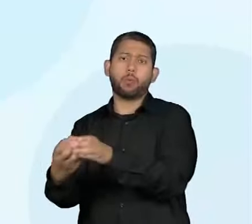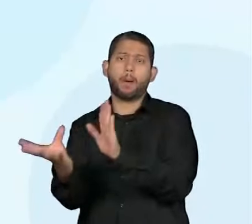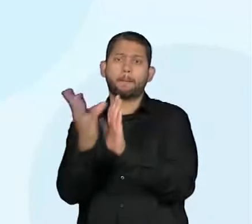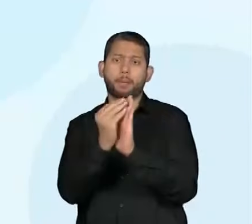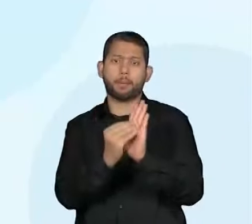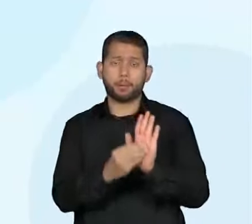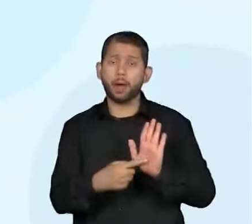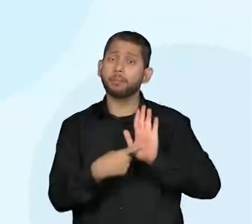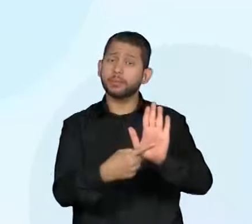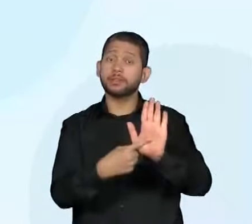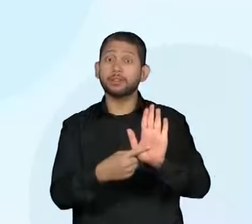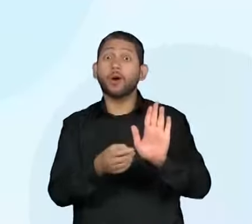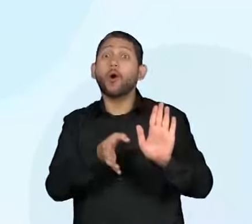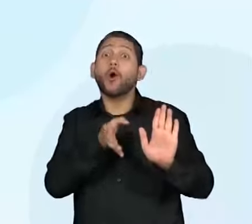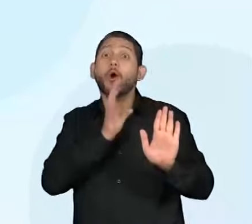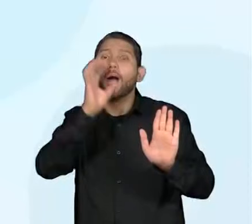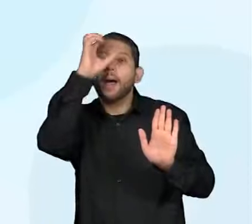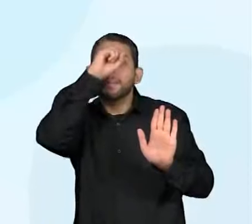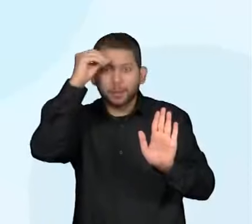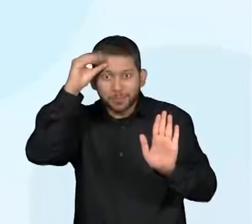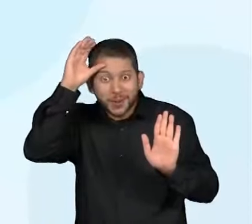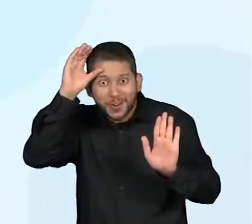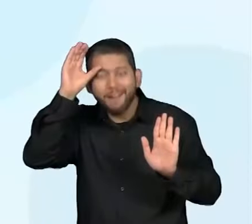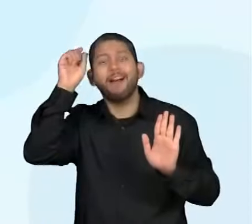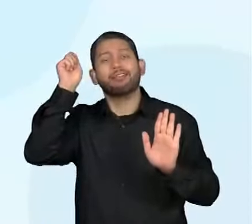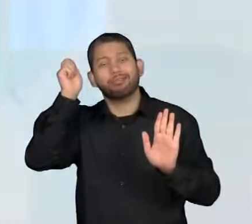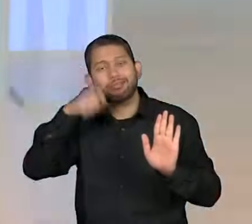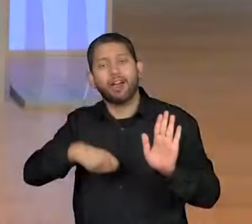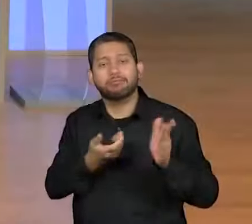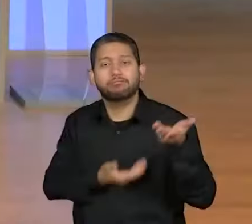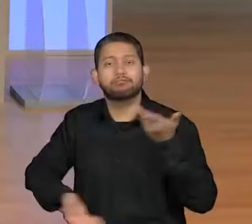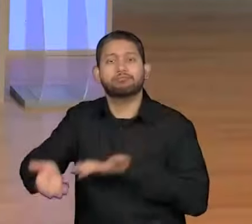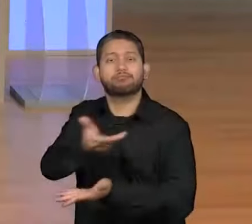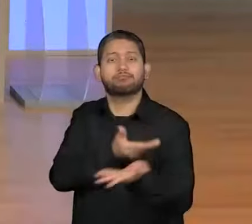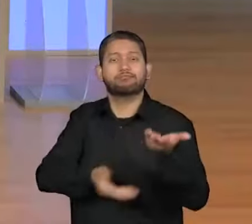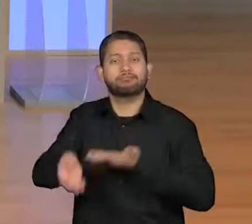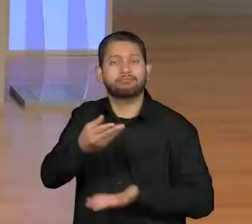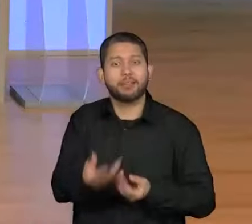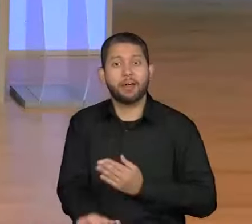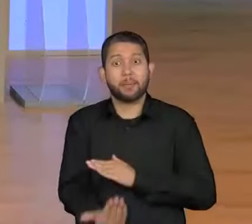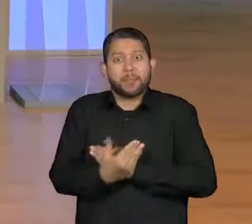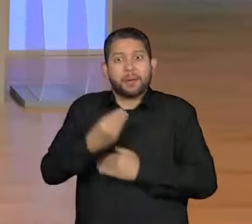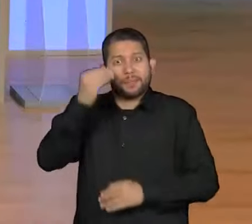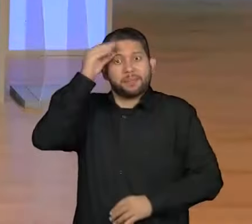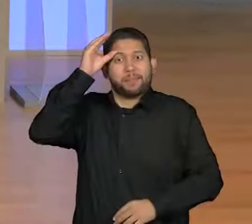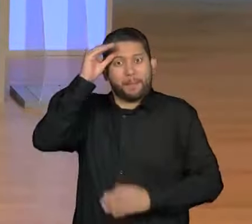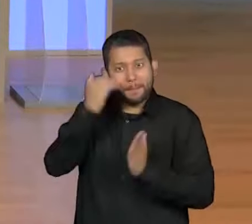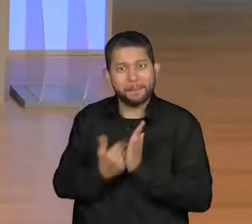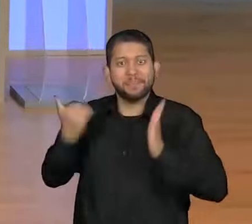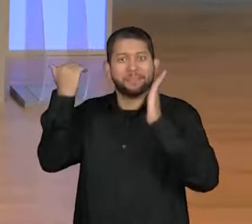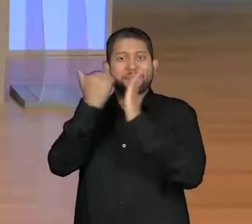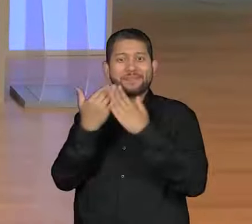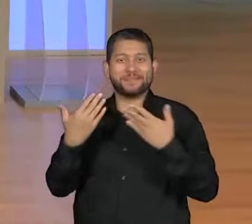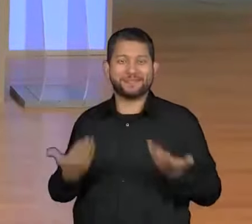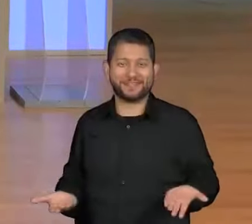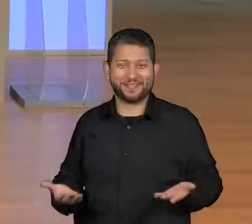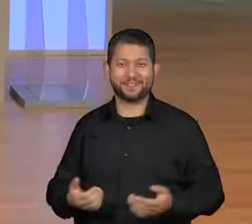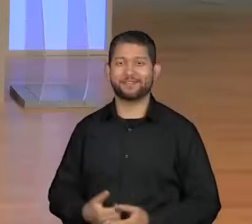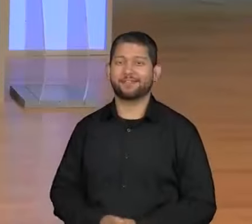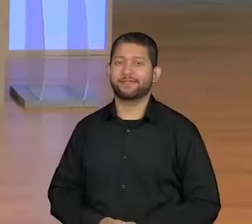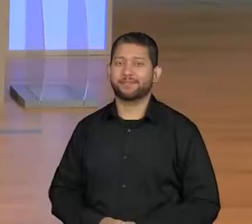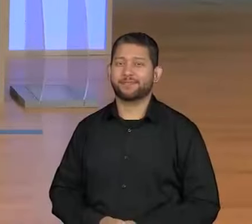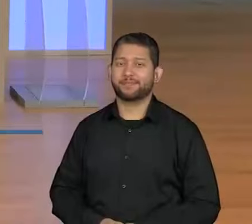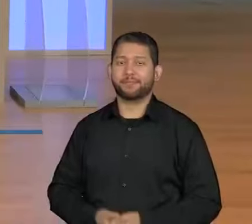nossos conhecimentos. Isso mesmo. Então, o convite aí é para aprendermos a fazer uma pesquisa.